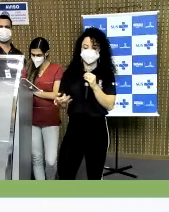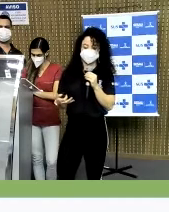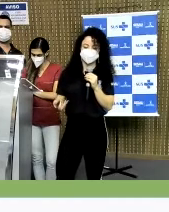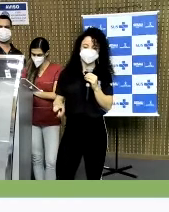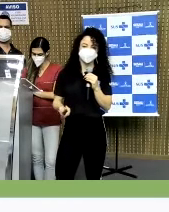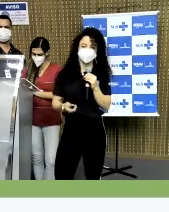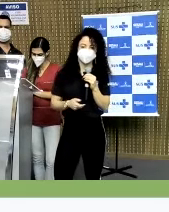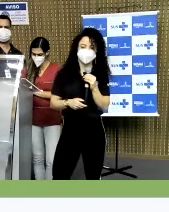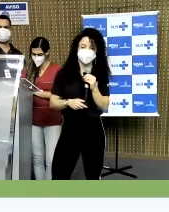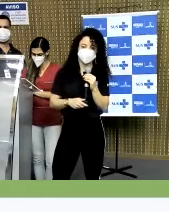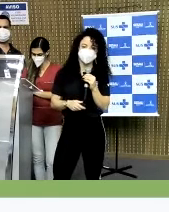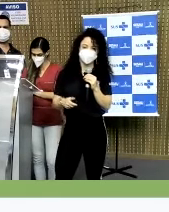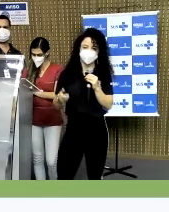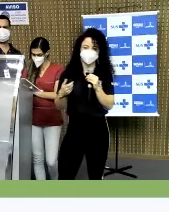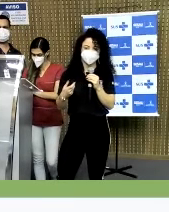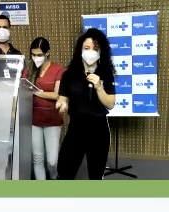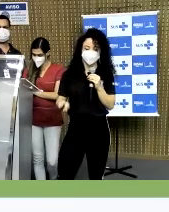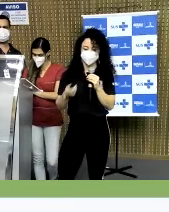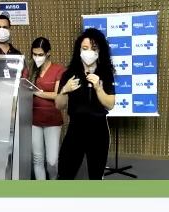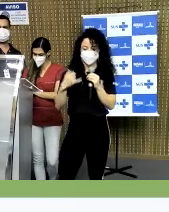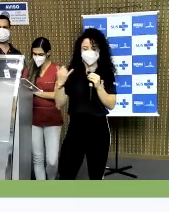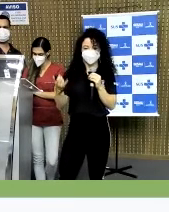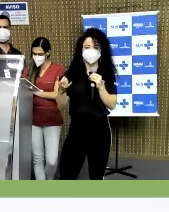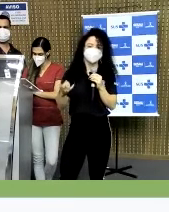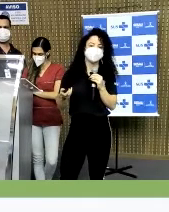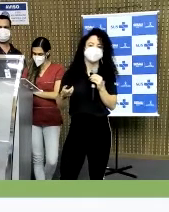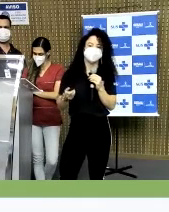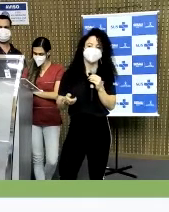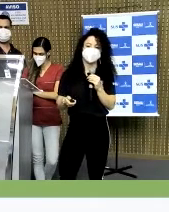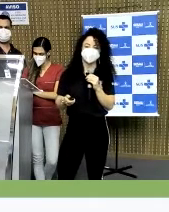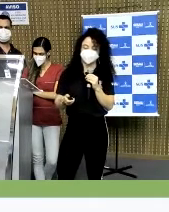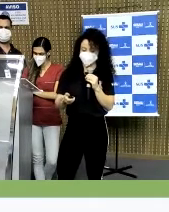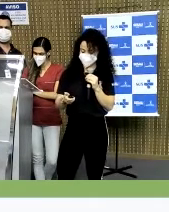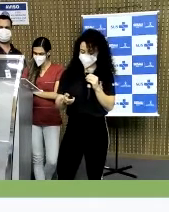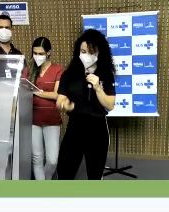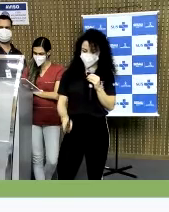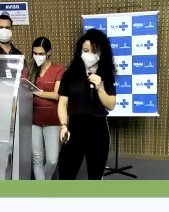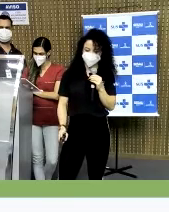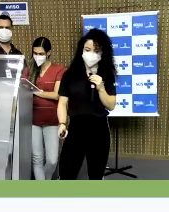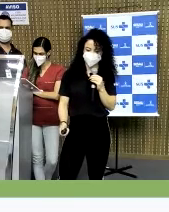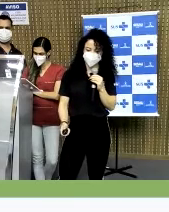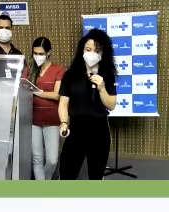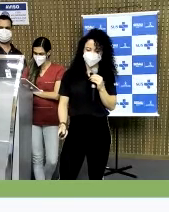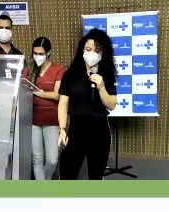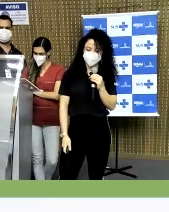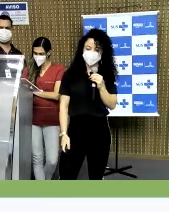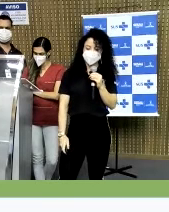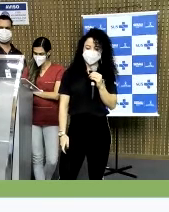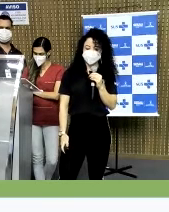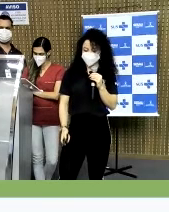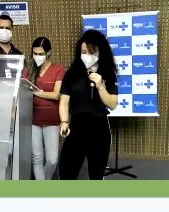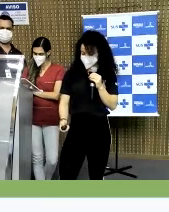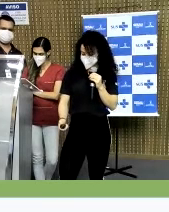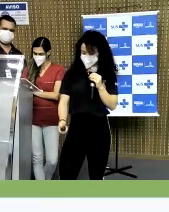essa necessidade, a gente faz um encaminhamento ou via SUSREG, né, ou entra em contato com a unidade para fazer esse agendamento.